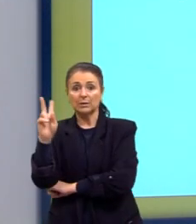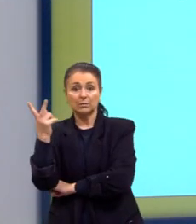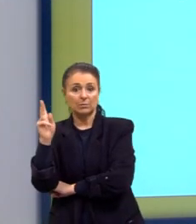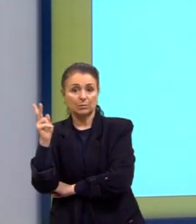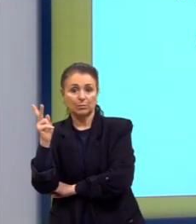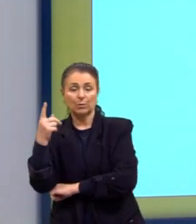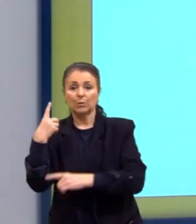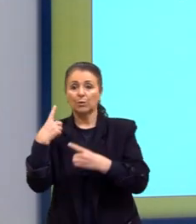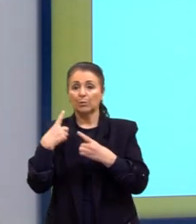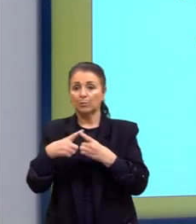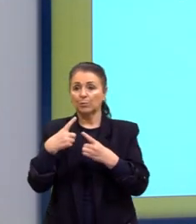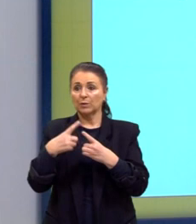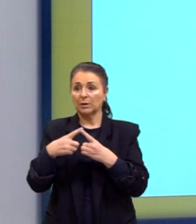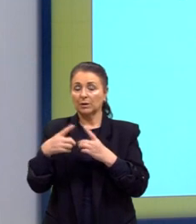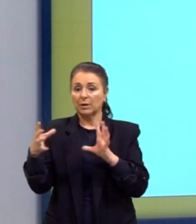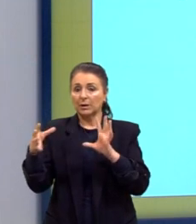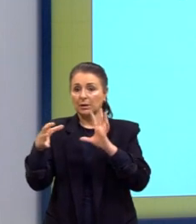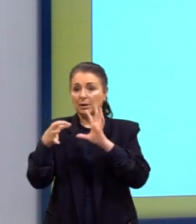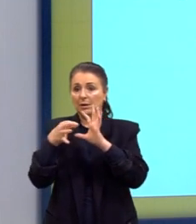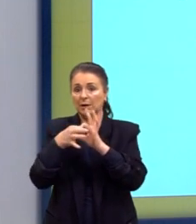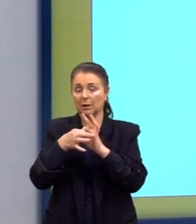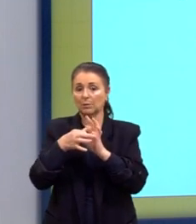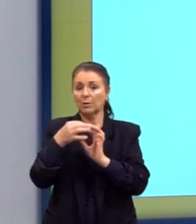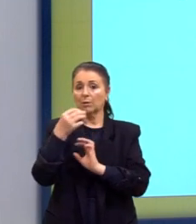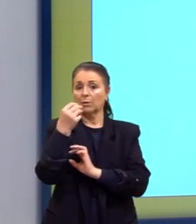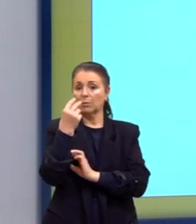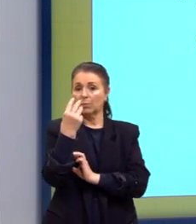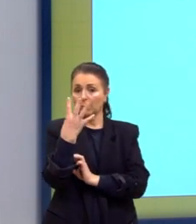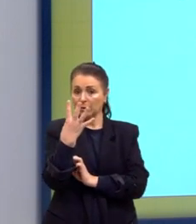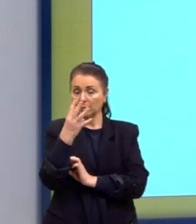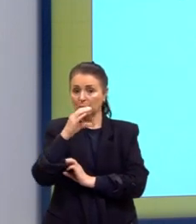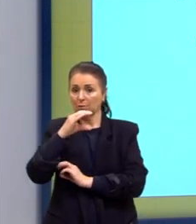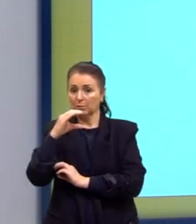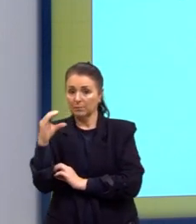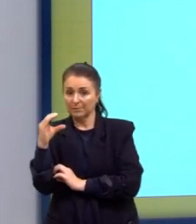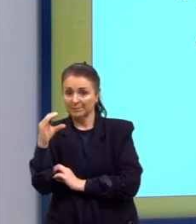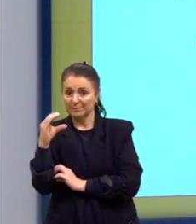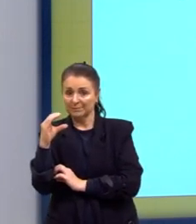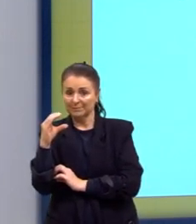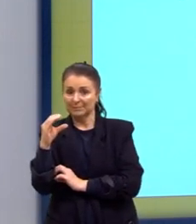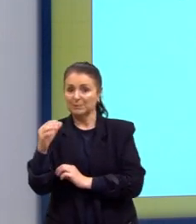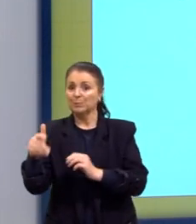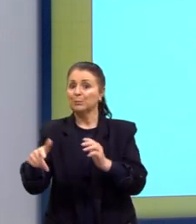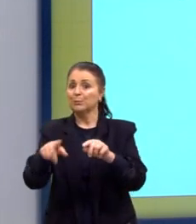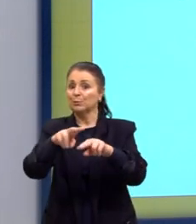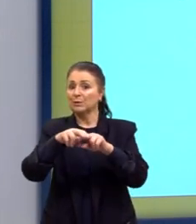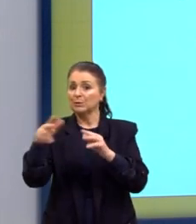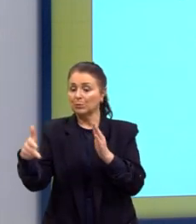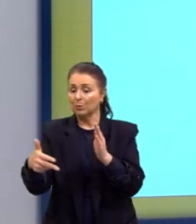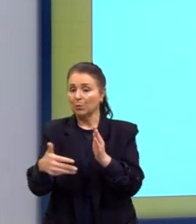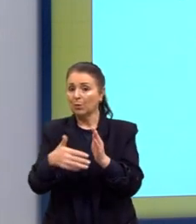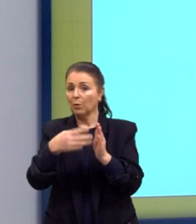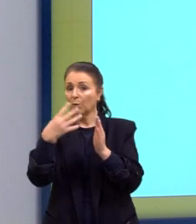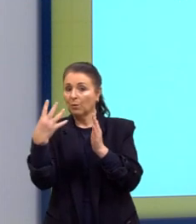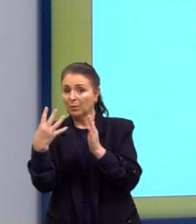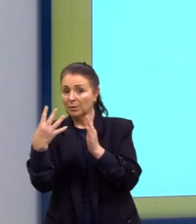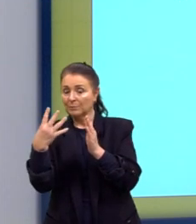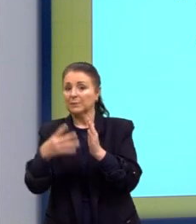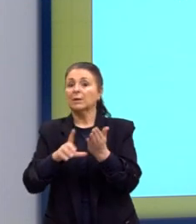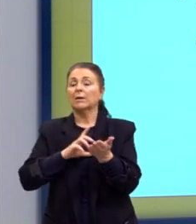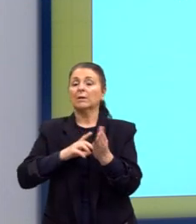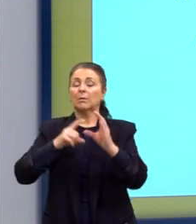ligado porque porque a gente tá ligado a quatro carbonos você nunca vou no quaternário então é uma cadeia